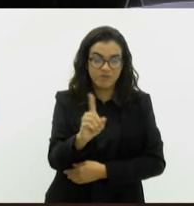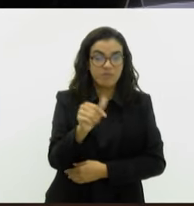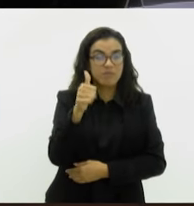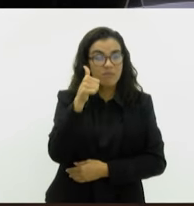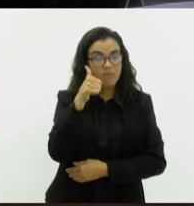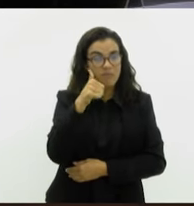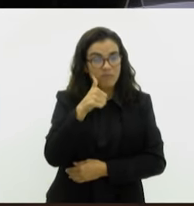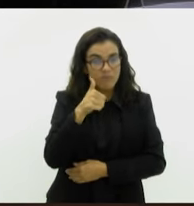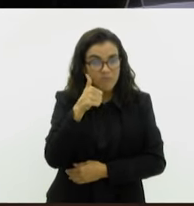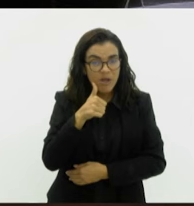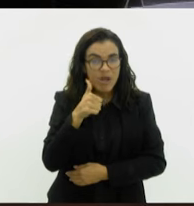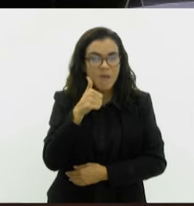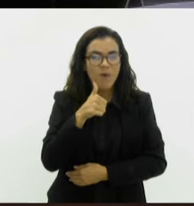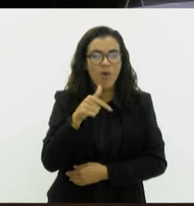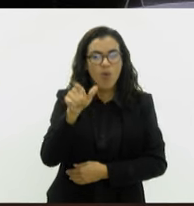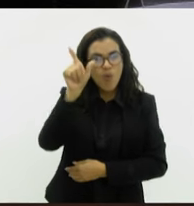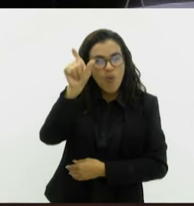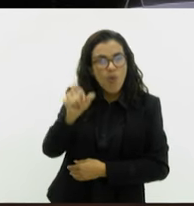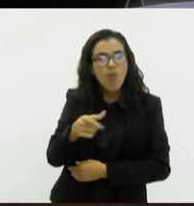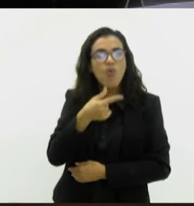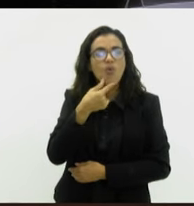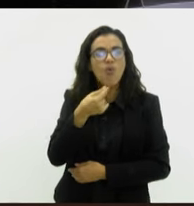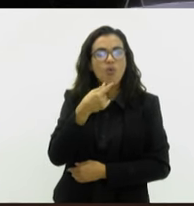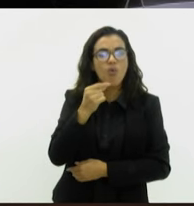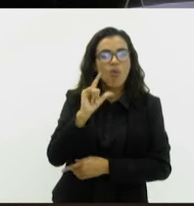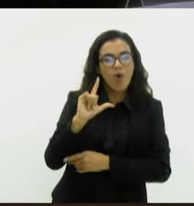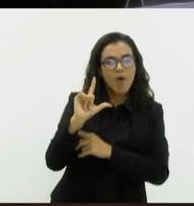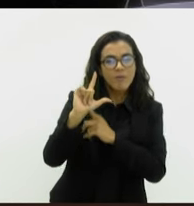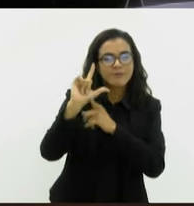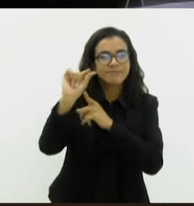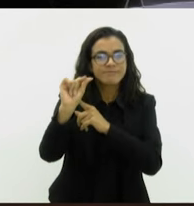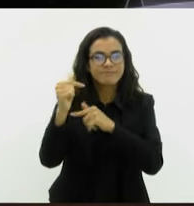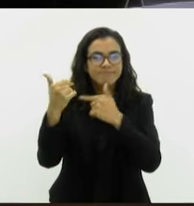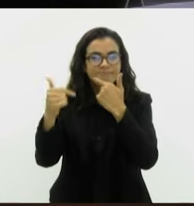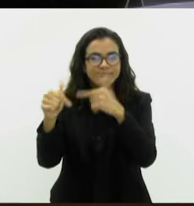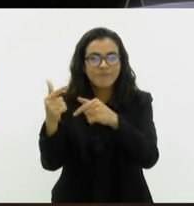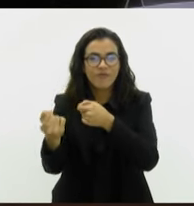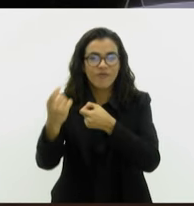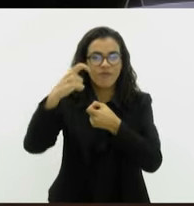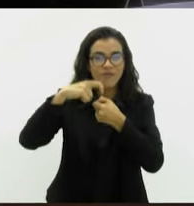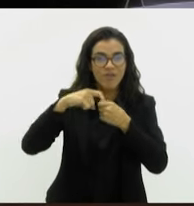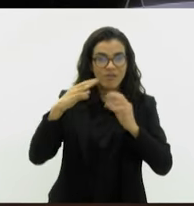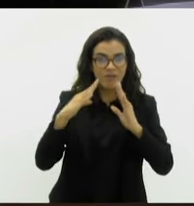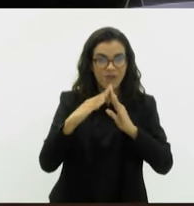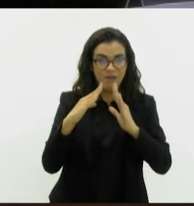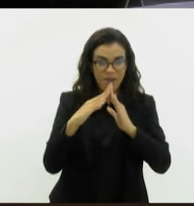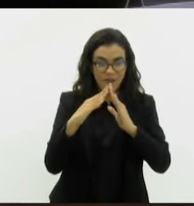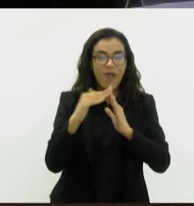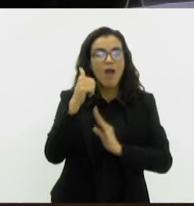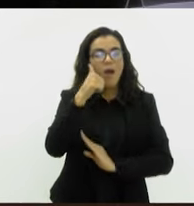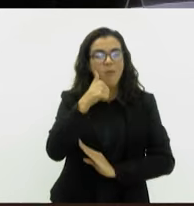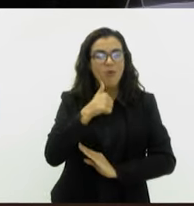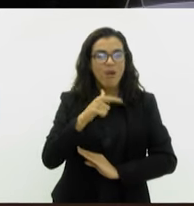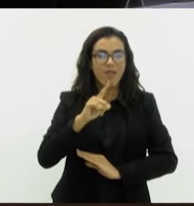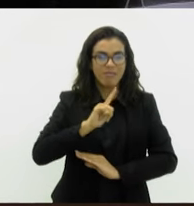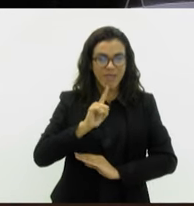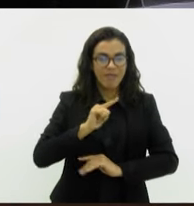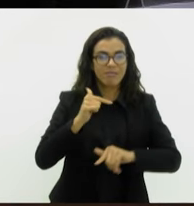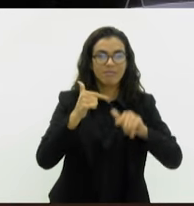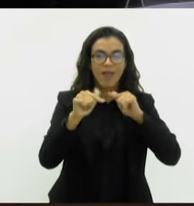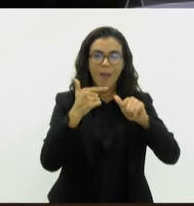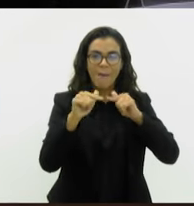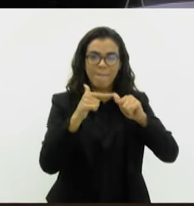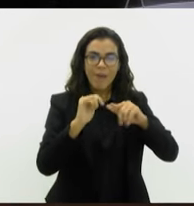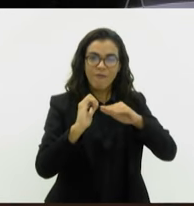normalmente enquanto o homem sai para trabalhar e volta para casa a mulher ela tem o trabalho externo que ela